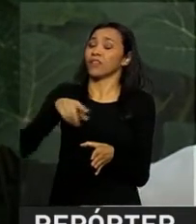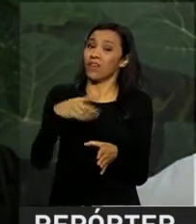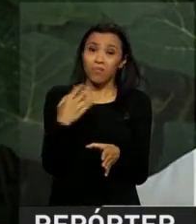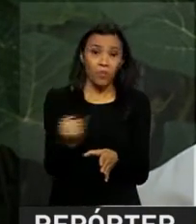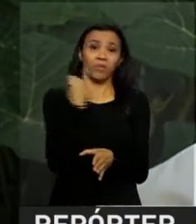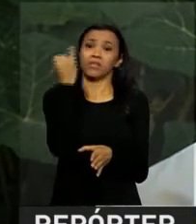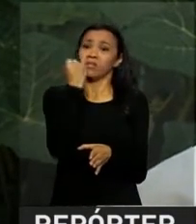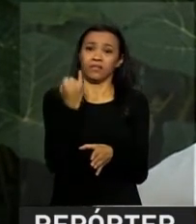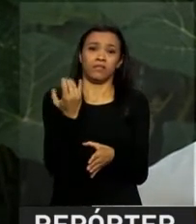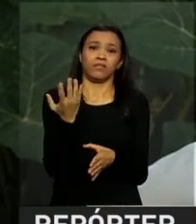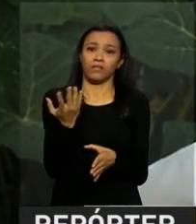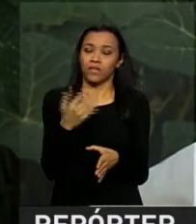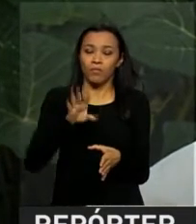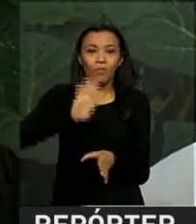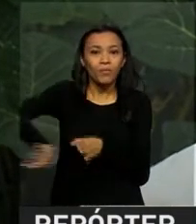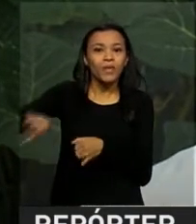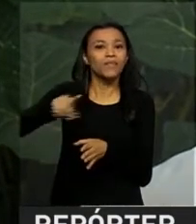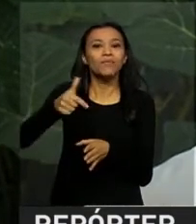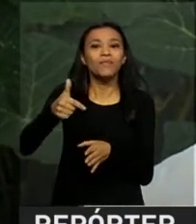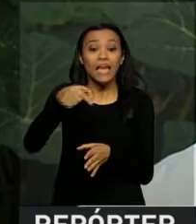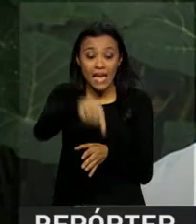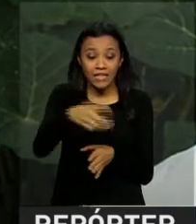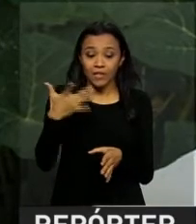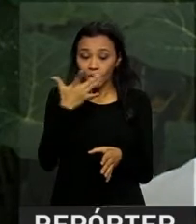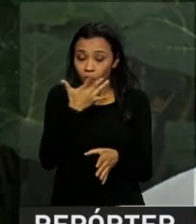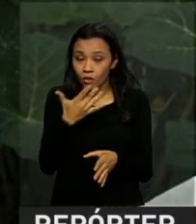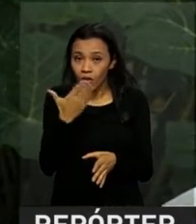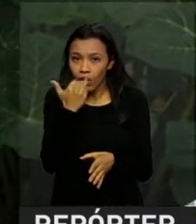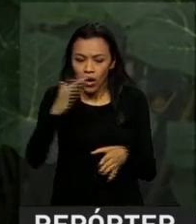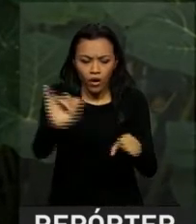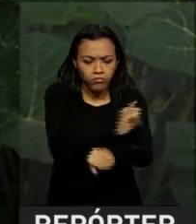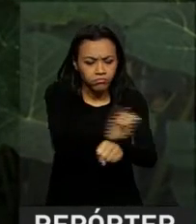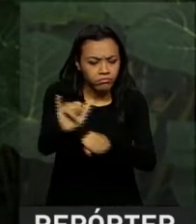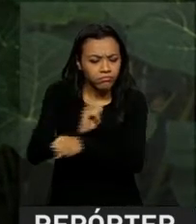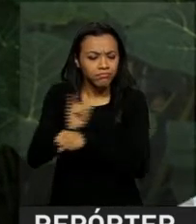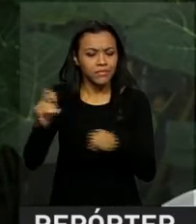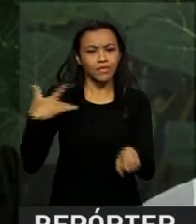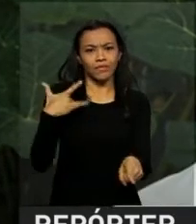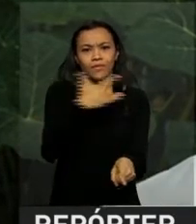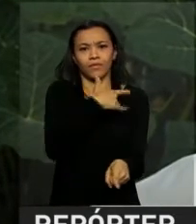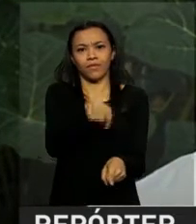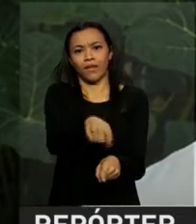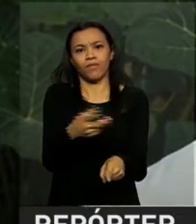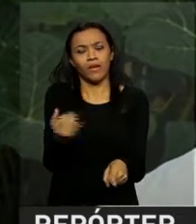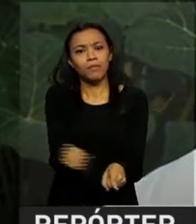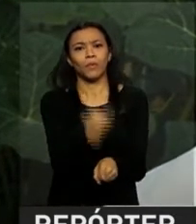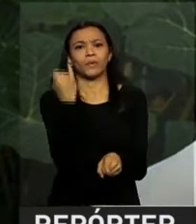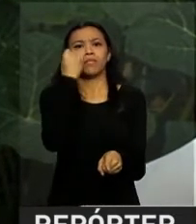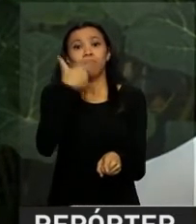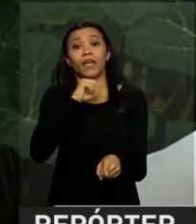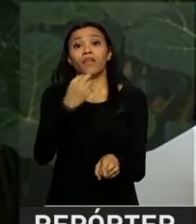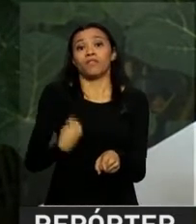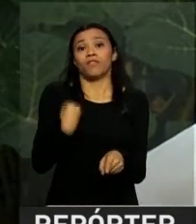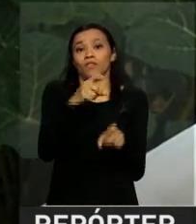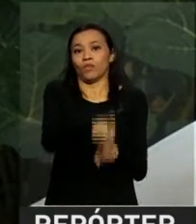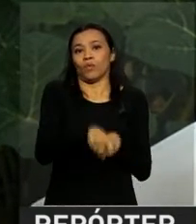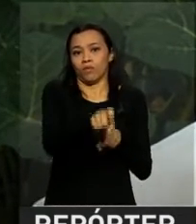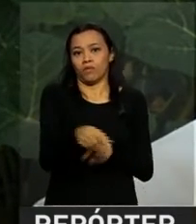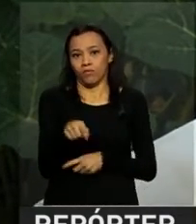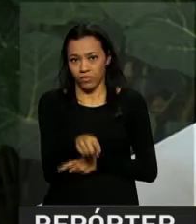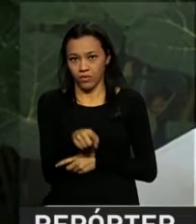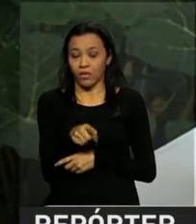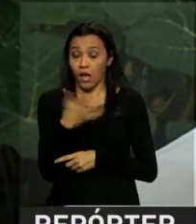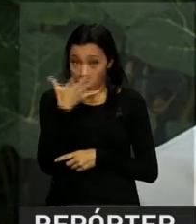consumidor, por não ter risco de resíduos e tudo, mas também as pessoas têm que entender que ela é muito importante para quem vive no campo. Porque